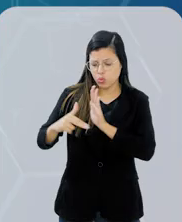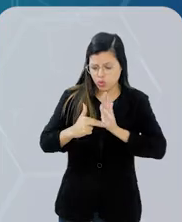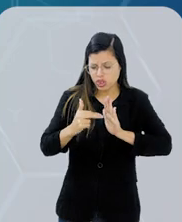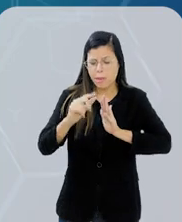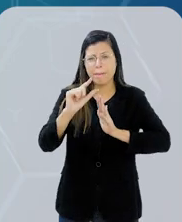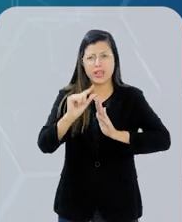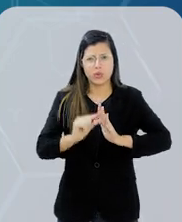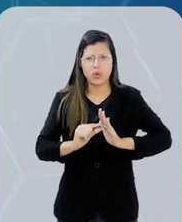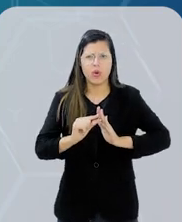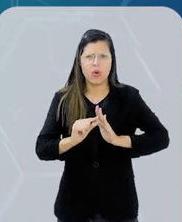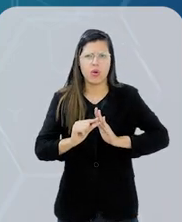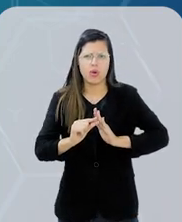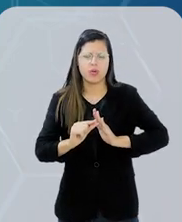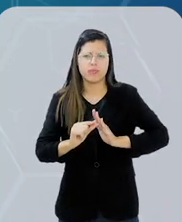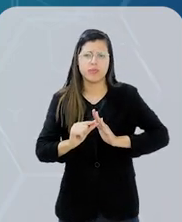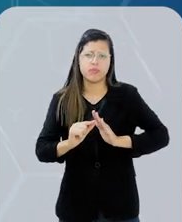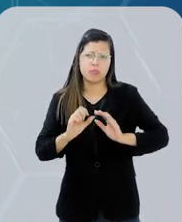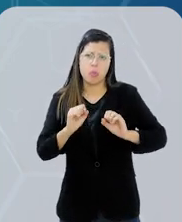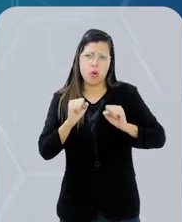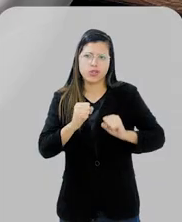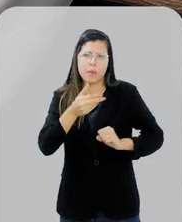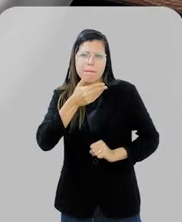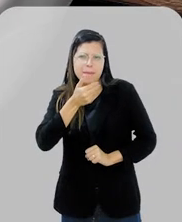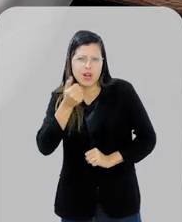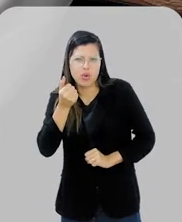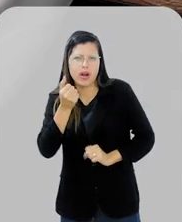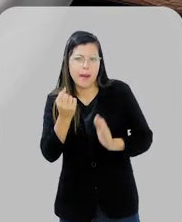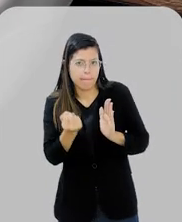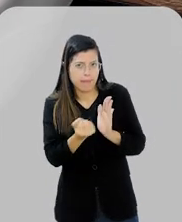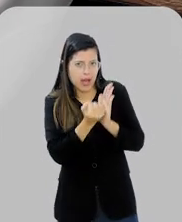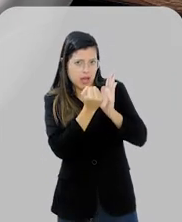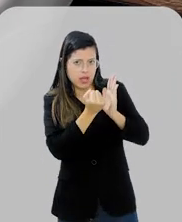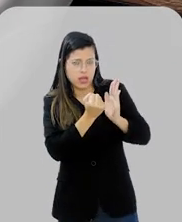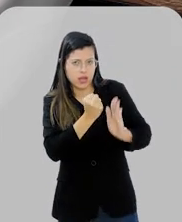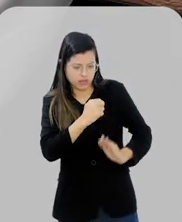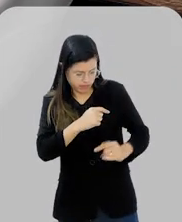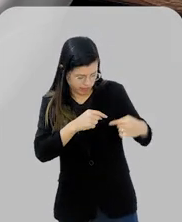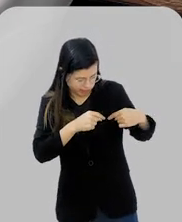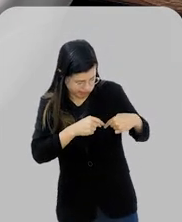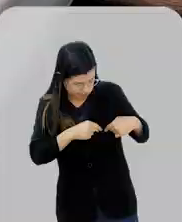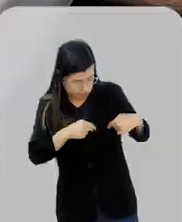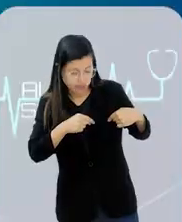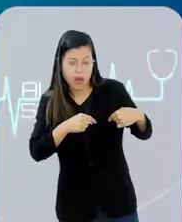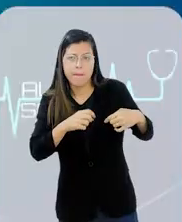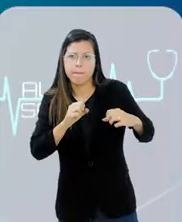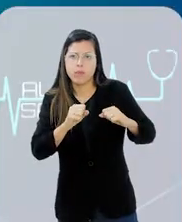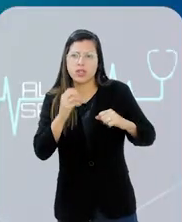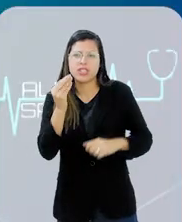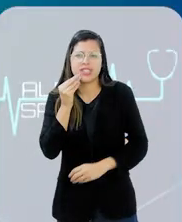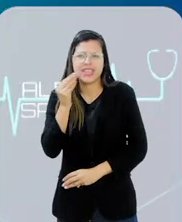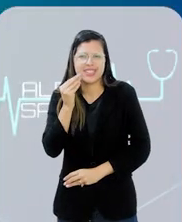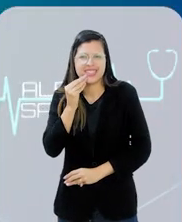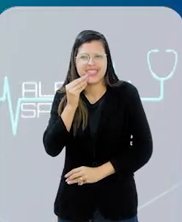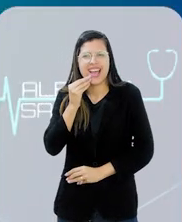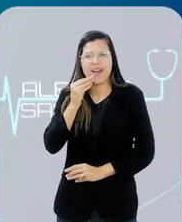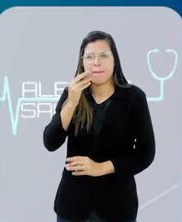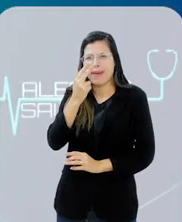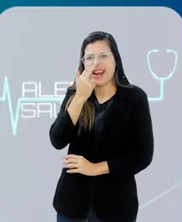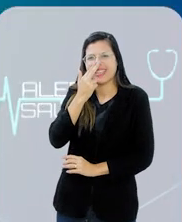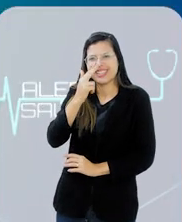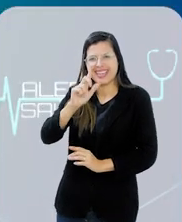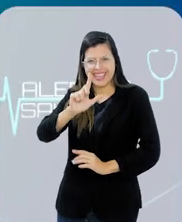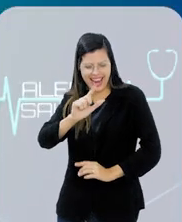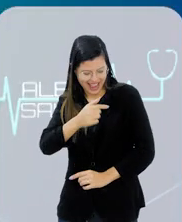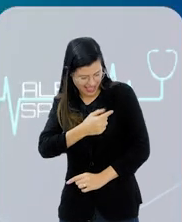gente pode variar um pouco essa cicatriz como opção, a cicatriz em L, mas isso seria para menores